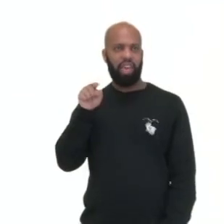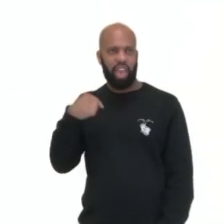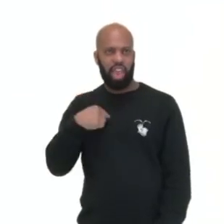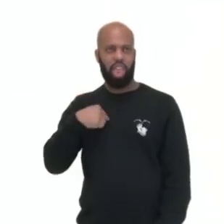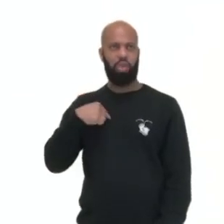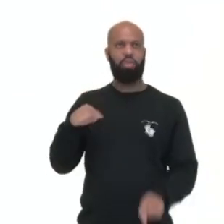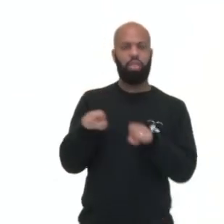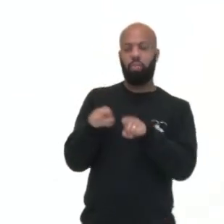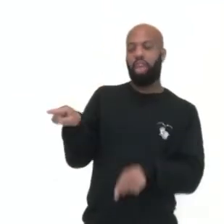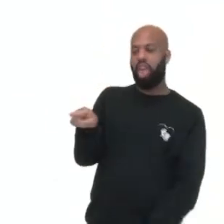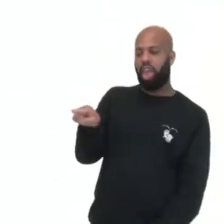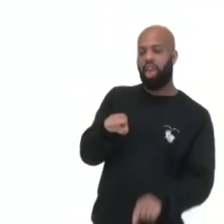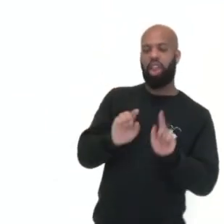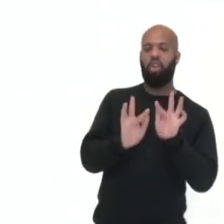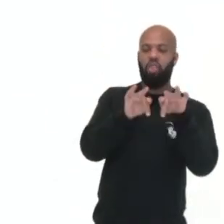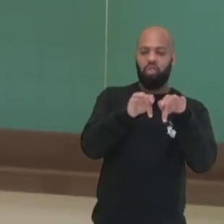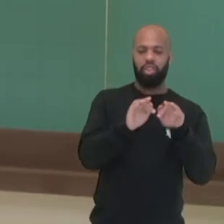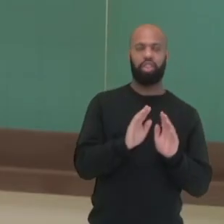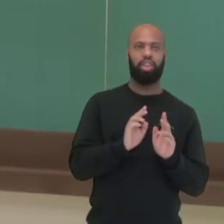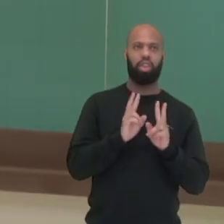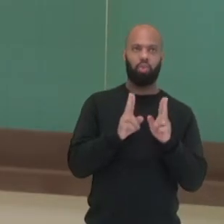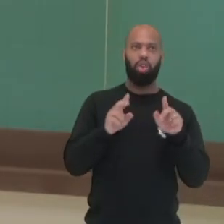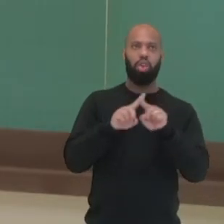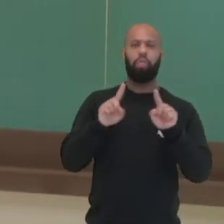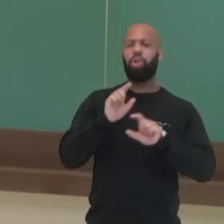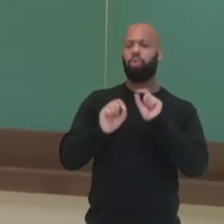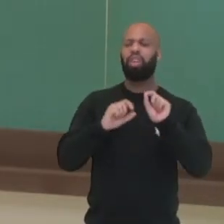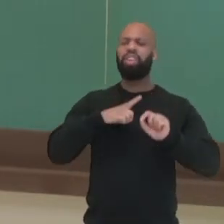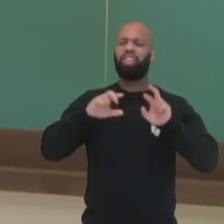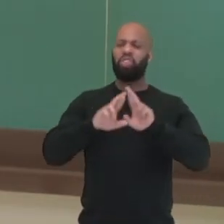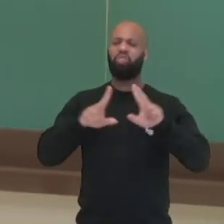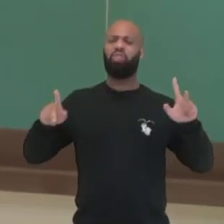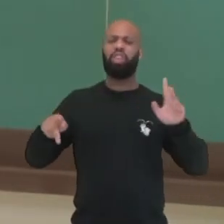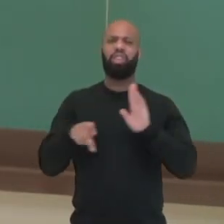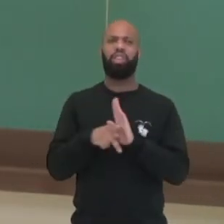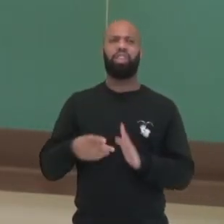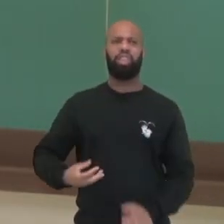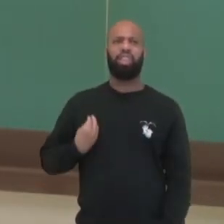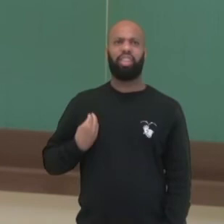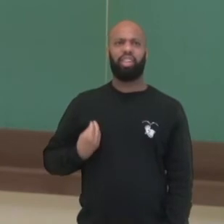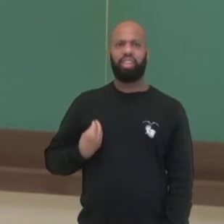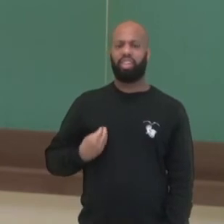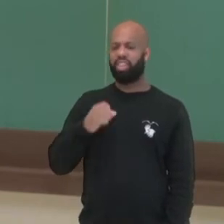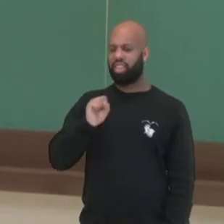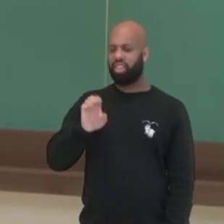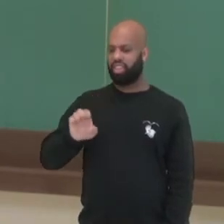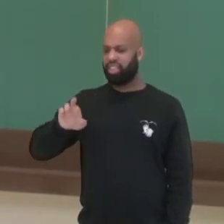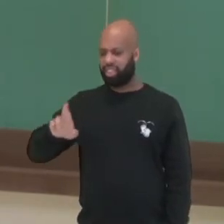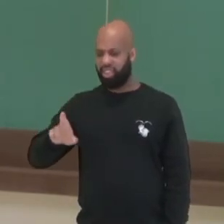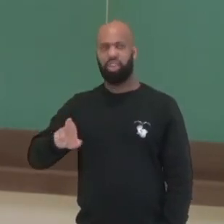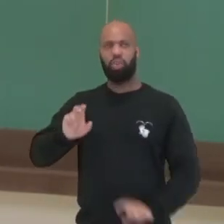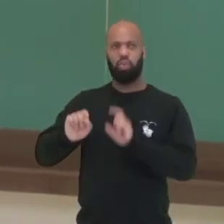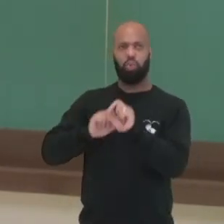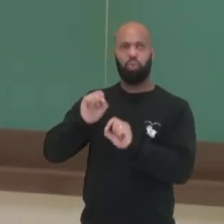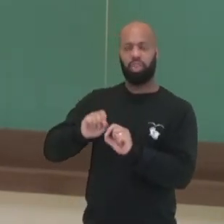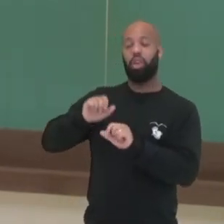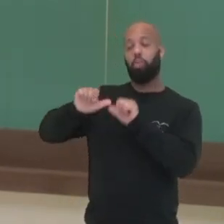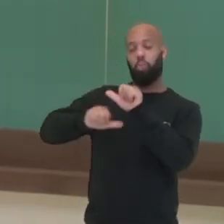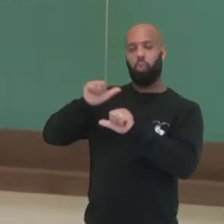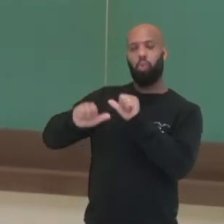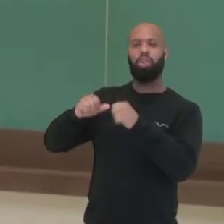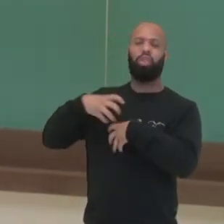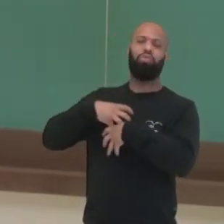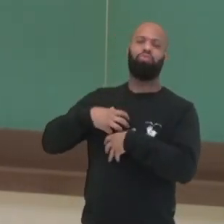elas estavam. O caminhava vai ser igual. Qual que é o diferencial aqui? O era, o ser, perdão. O ser aqui vai ser era,